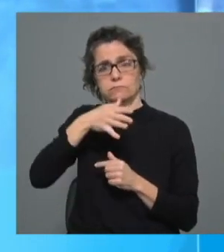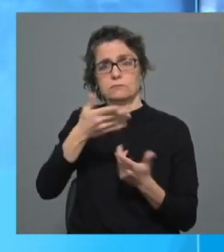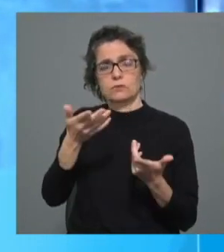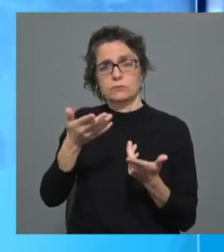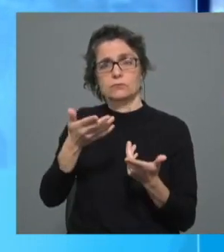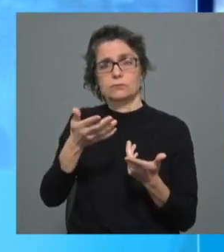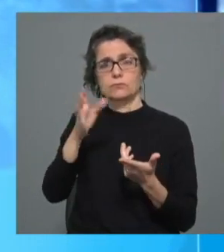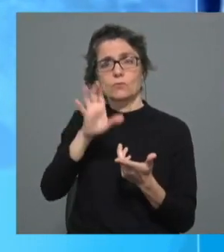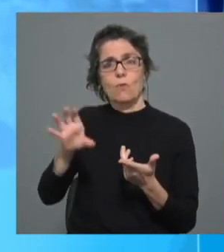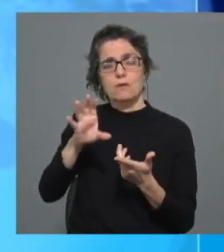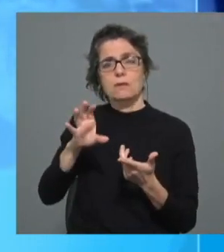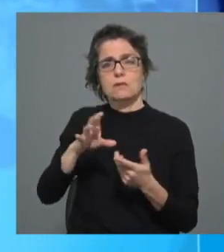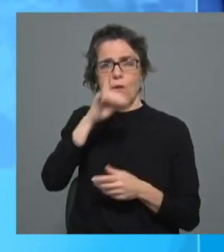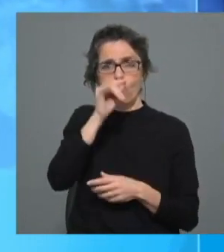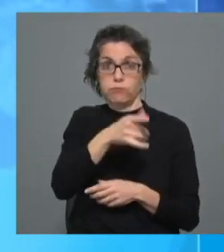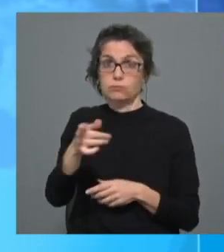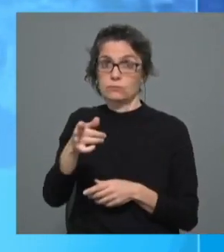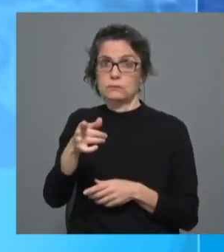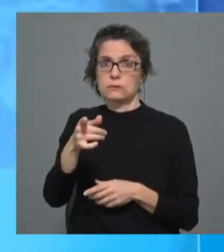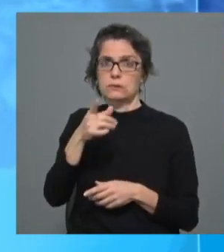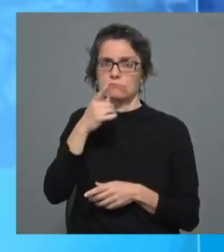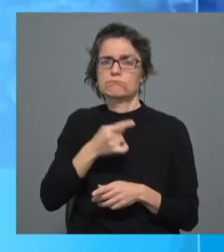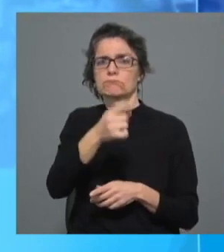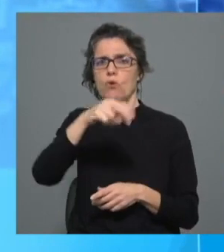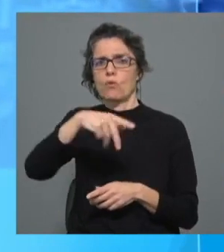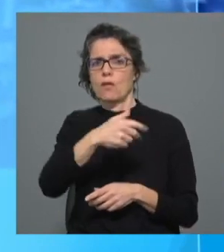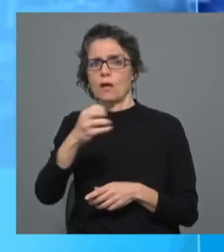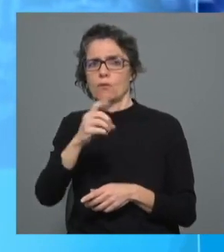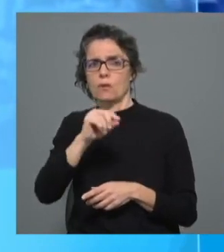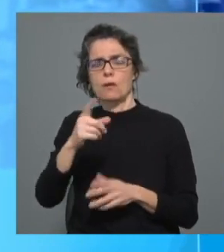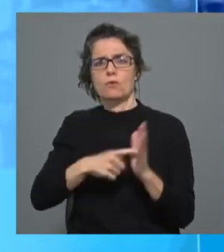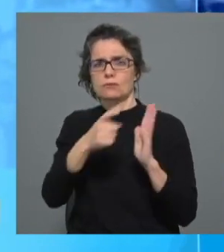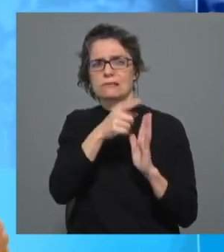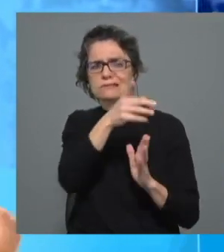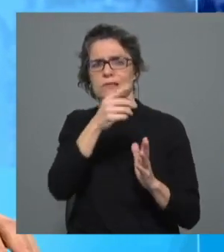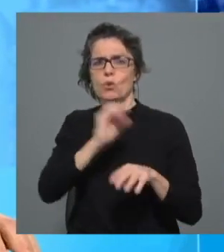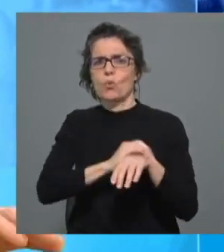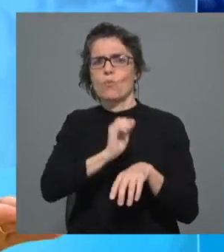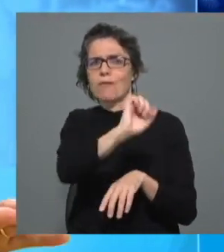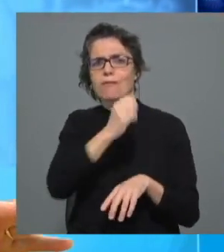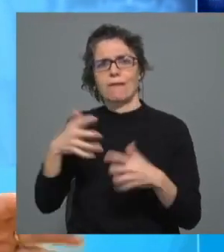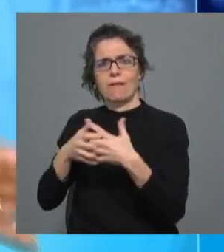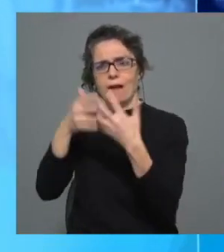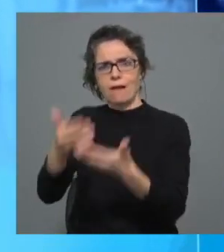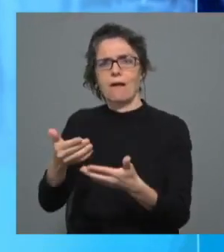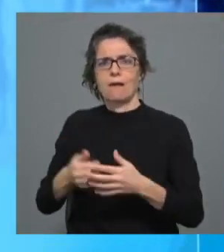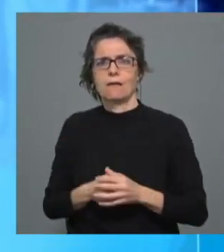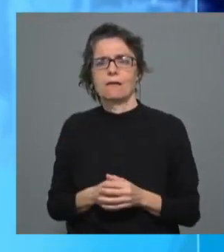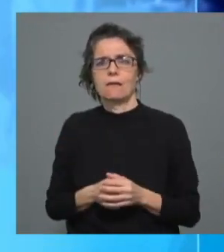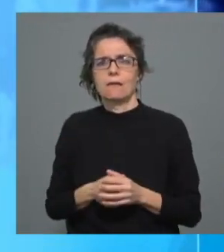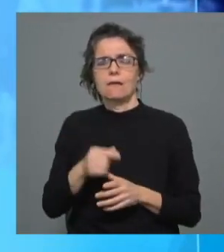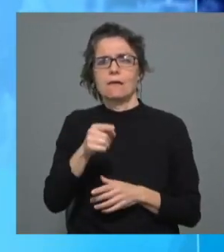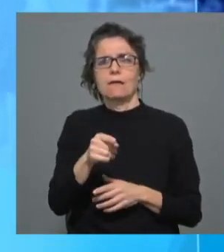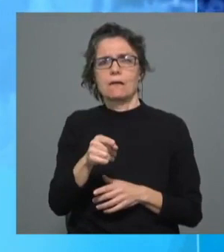Putin acusou o Ocidente, acusou a NATO, acusou os Estados Unidos de terem começado a guerra. Enfim, que